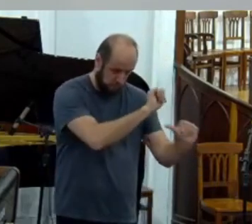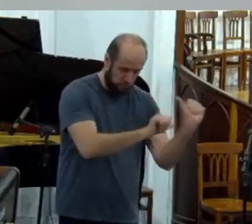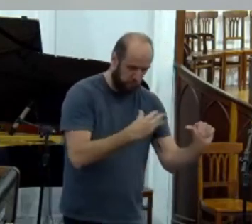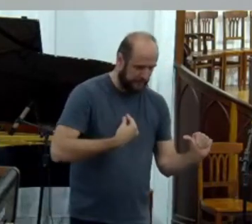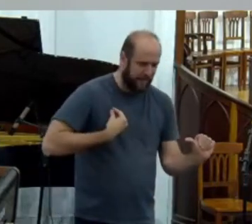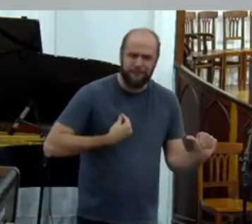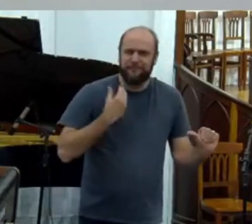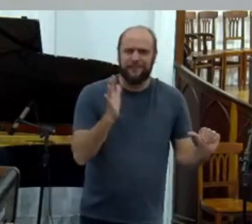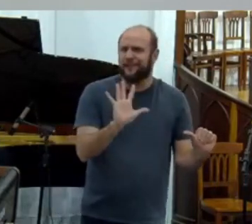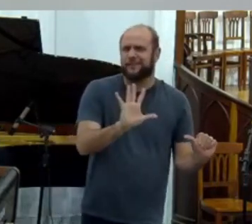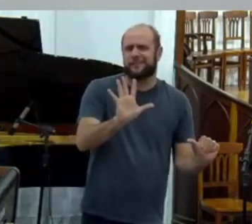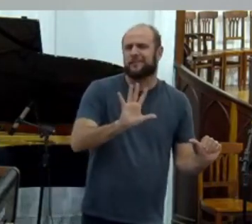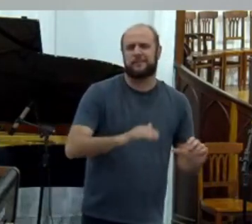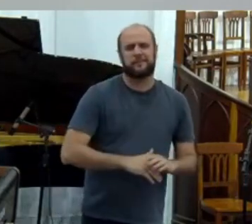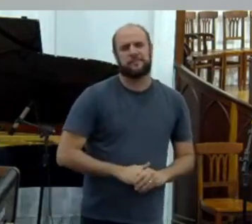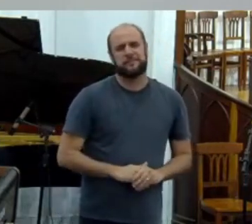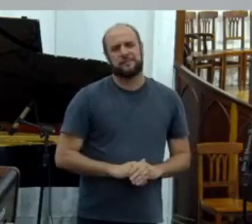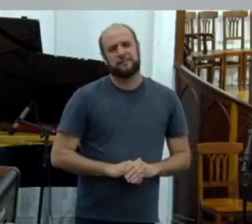pessoa.